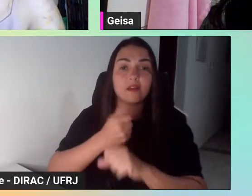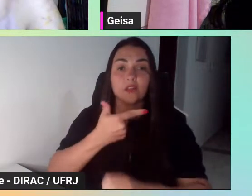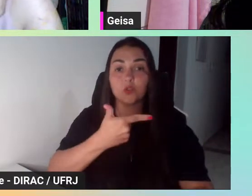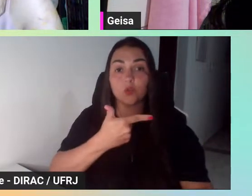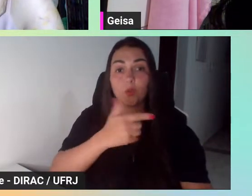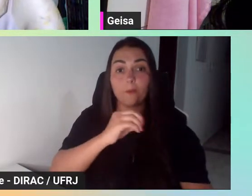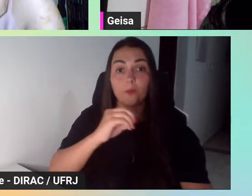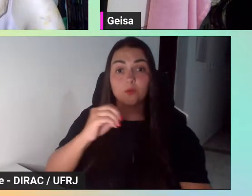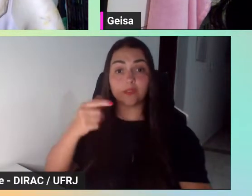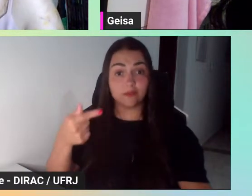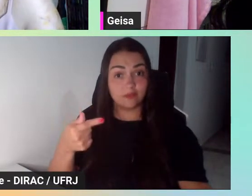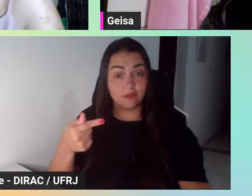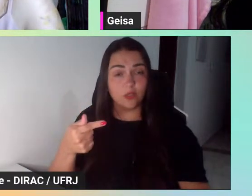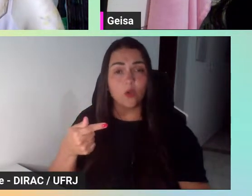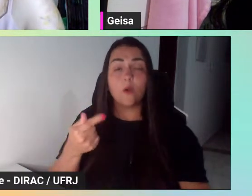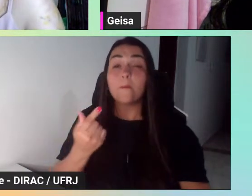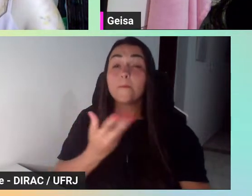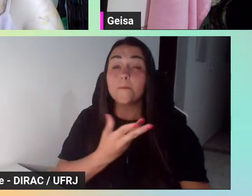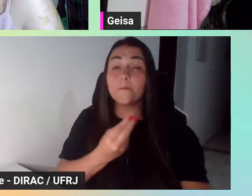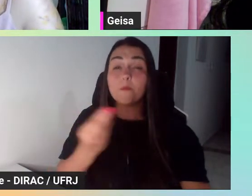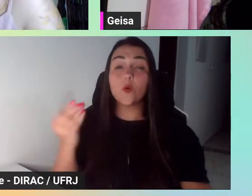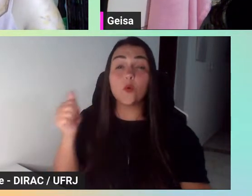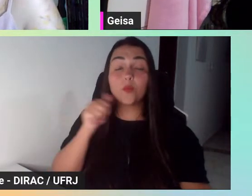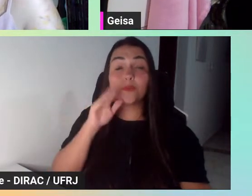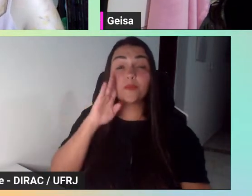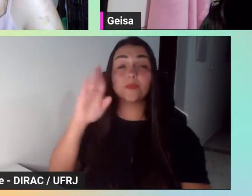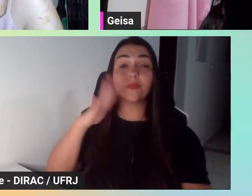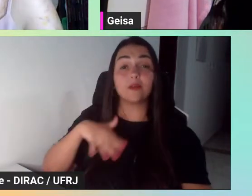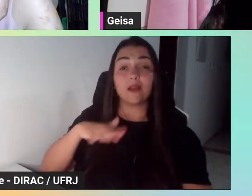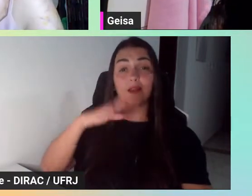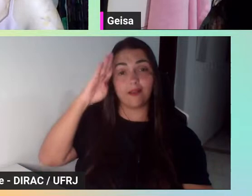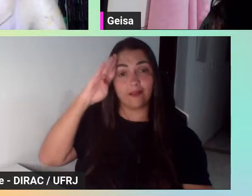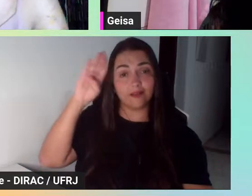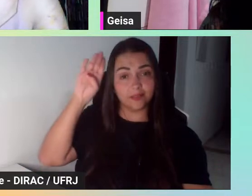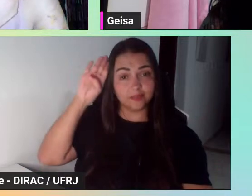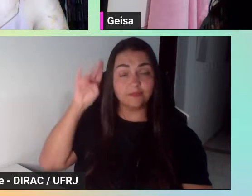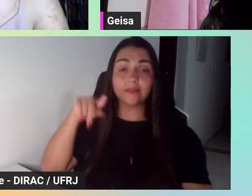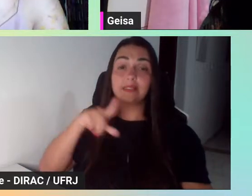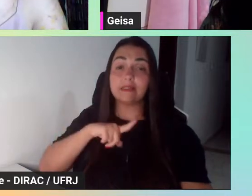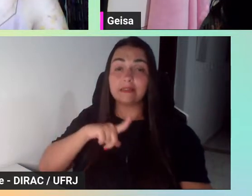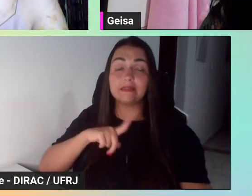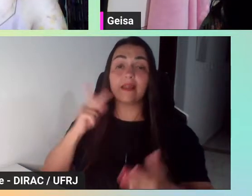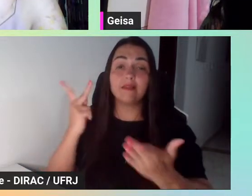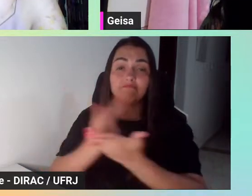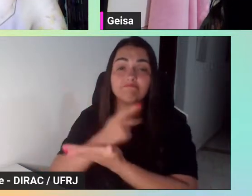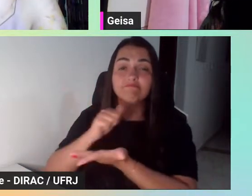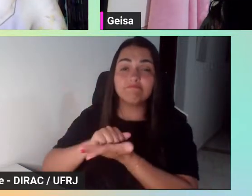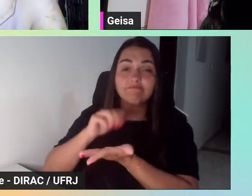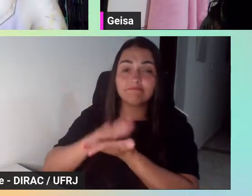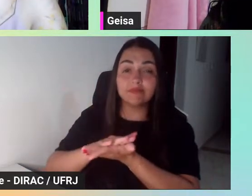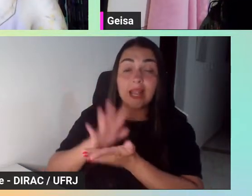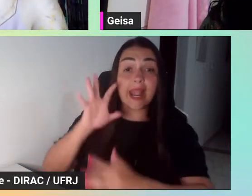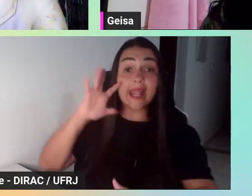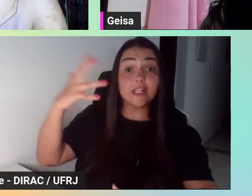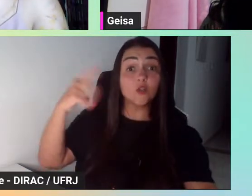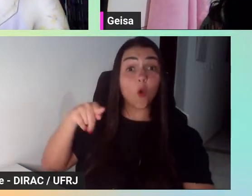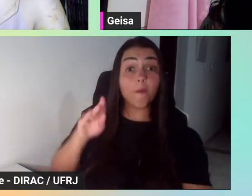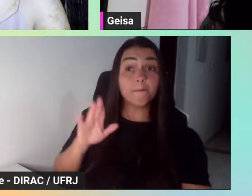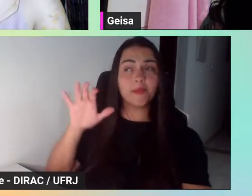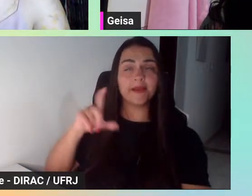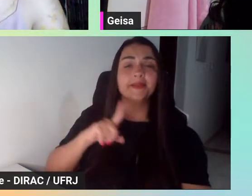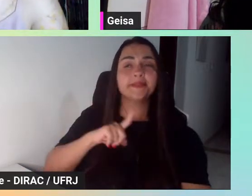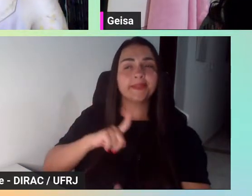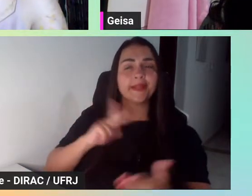muitas mulheres, principalmente no meio acadêmico, sofrem também ao decidirem ser mães,